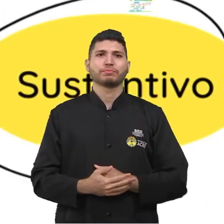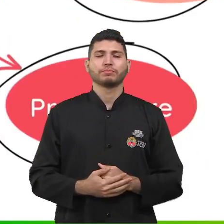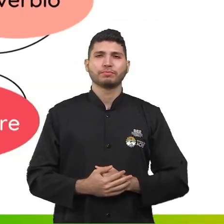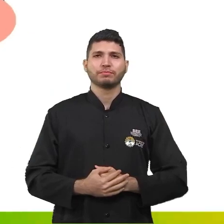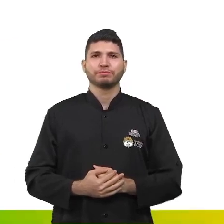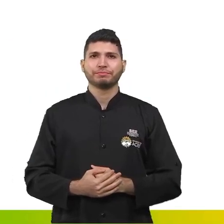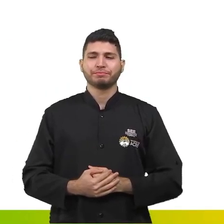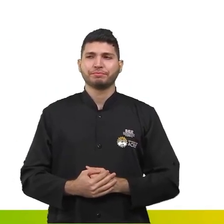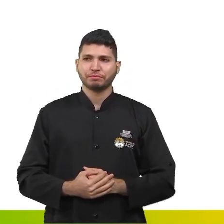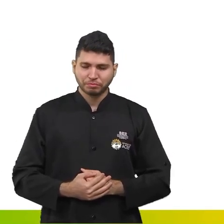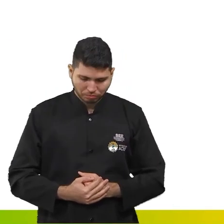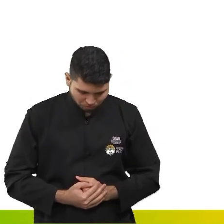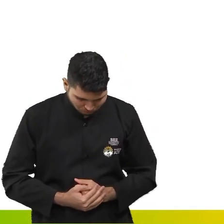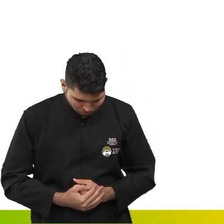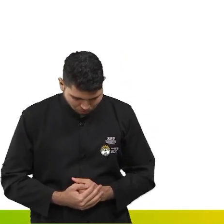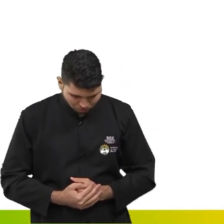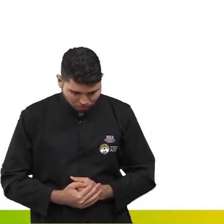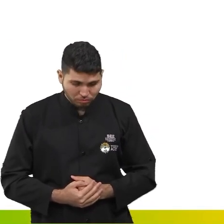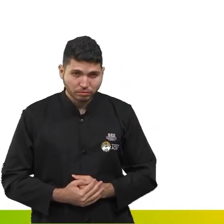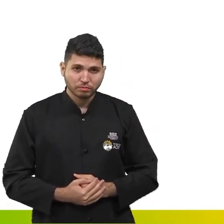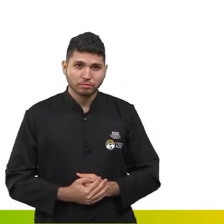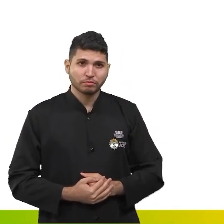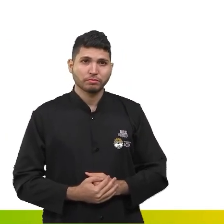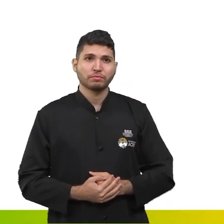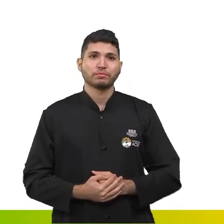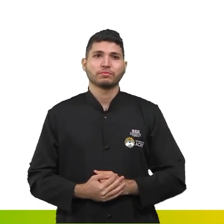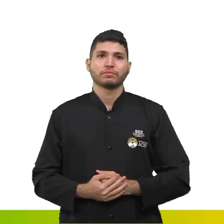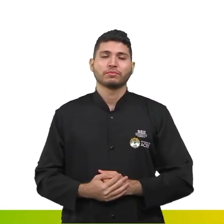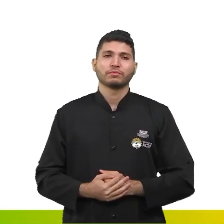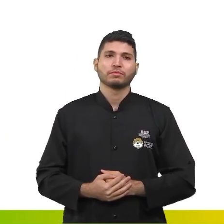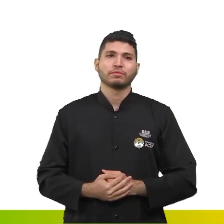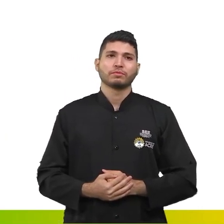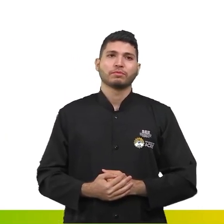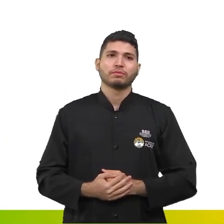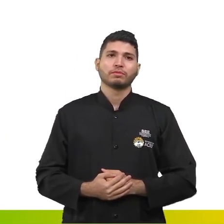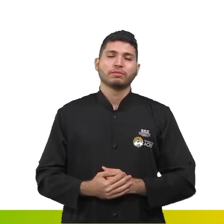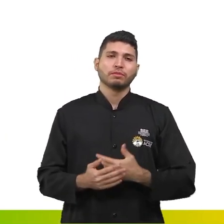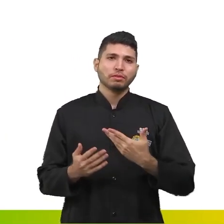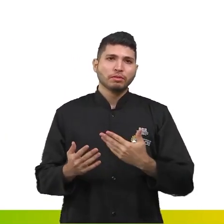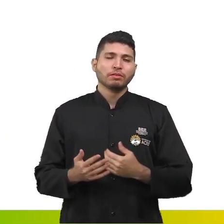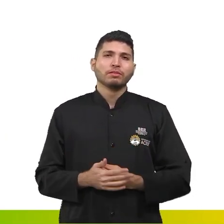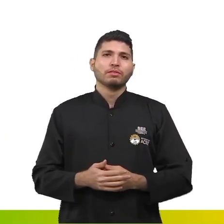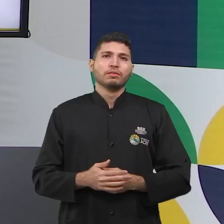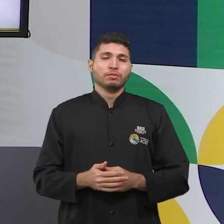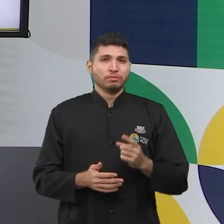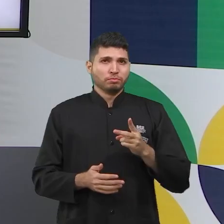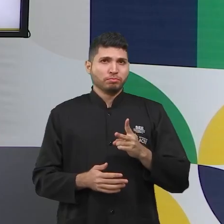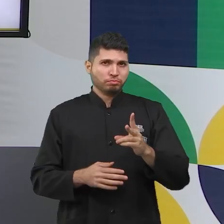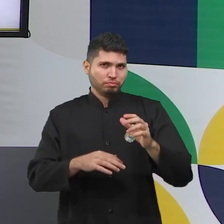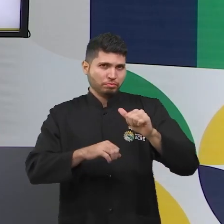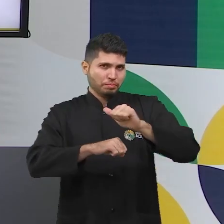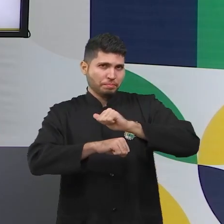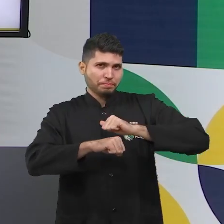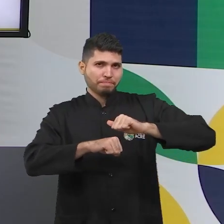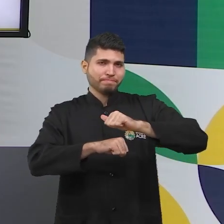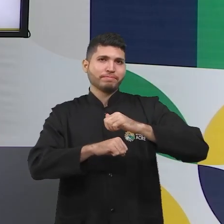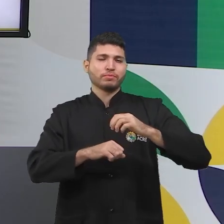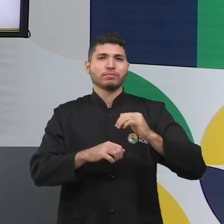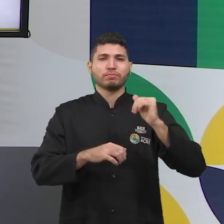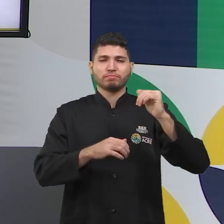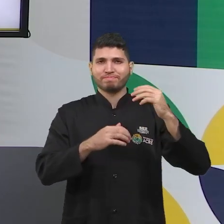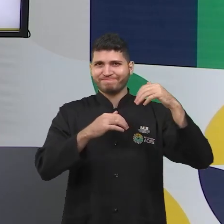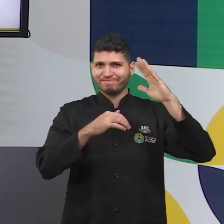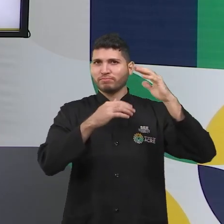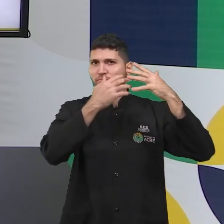Então, pessoal, só fazendo aqui de novo menção ao advérbio, tá bom? Que é uma classe gramatical um pouco mais complexa. Então, os